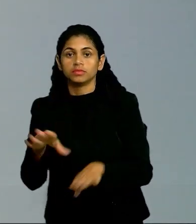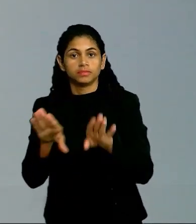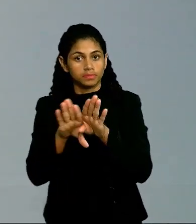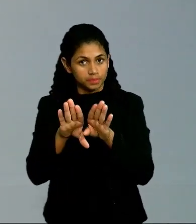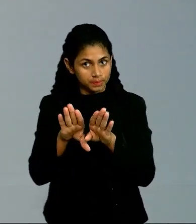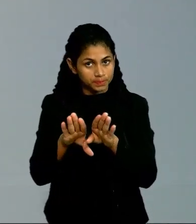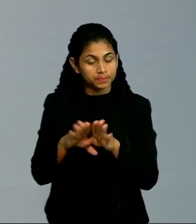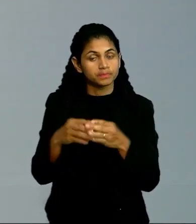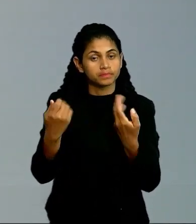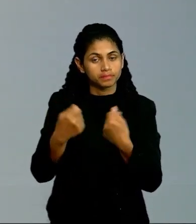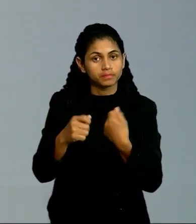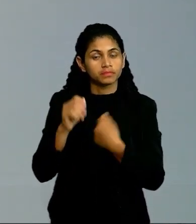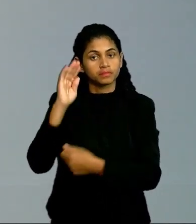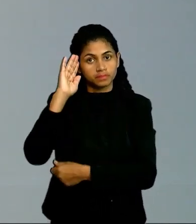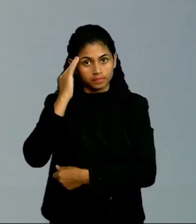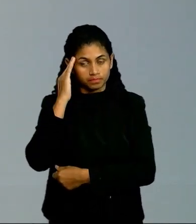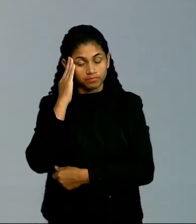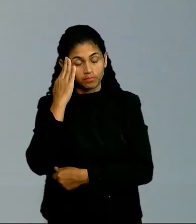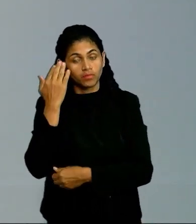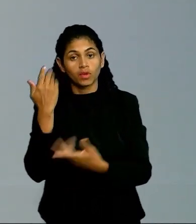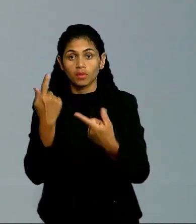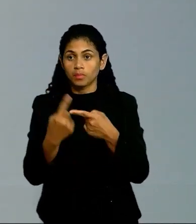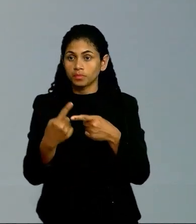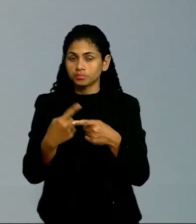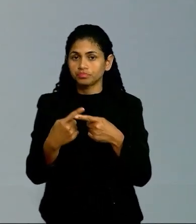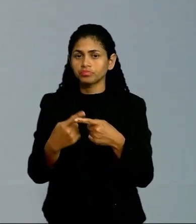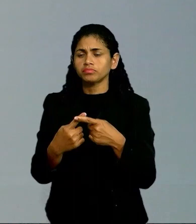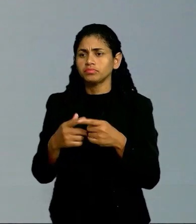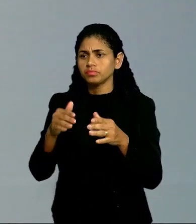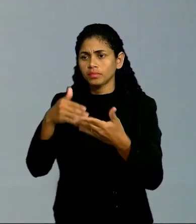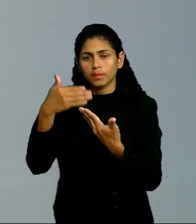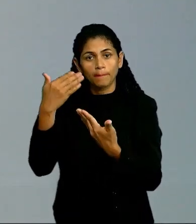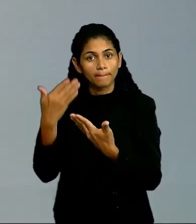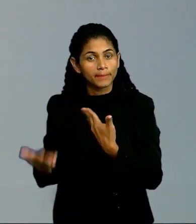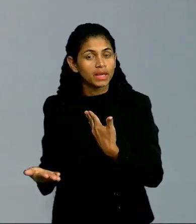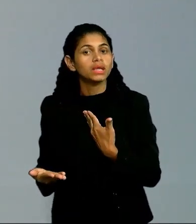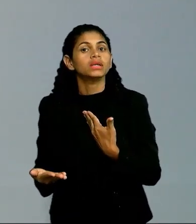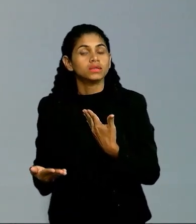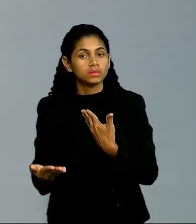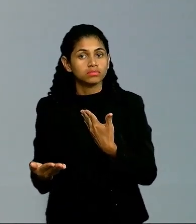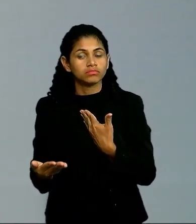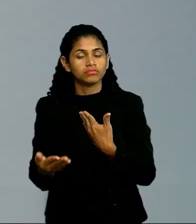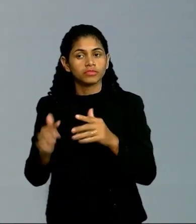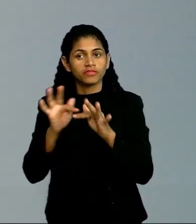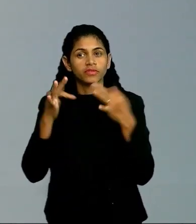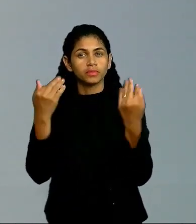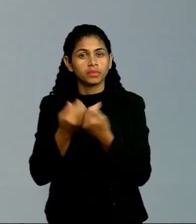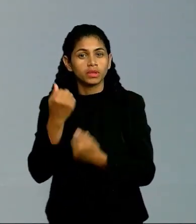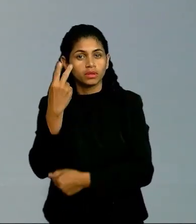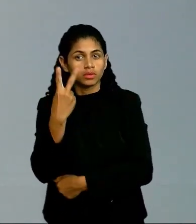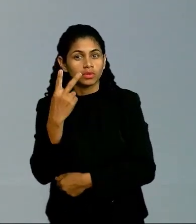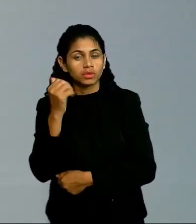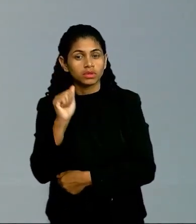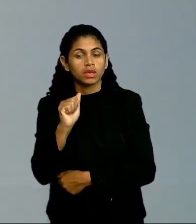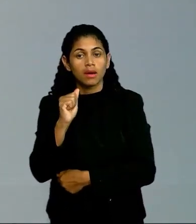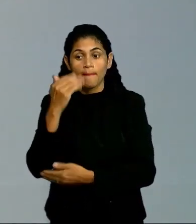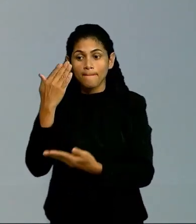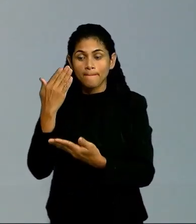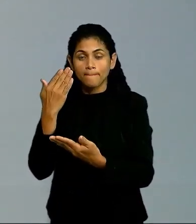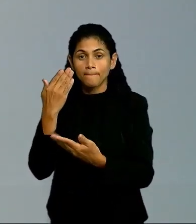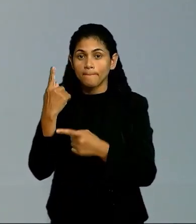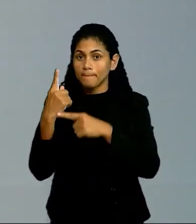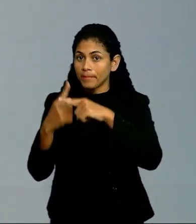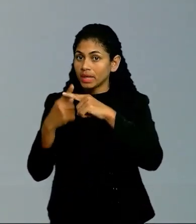tem necessidade de perder um elétron, então ele vai ficar positivo. E todo mundo da família 2A vai ter NOx mais 2, porque